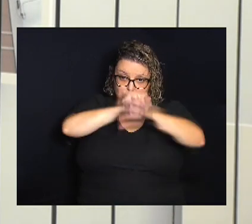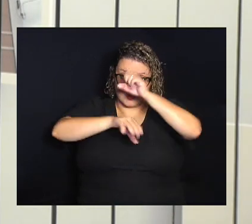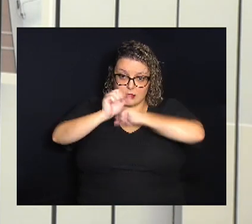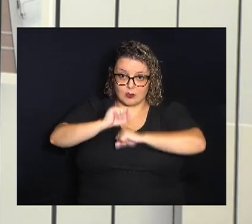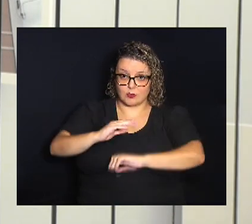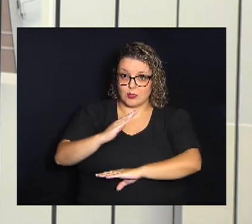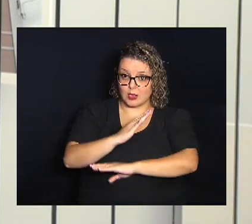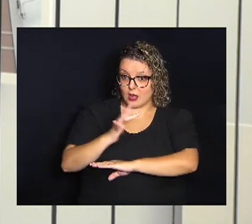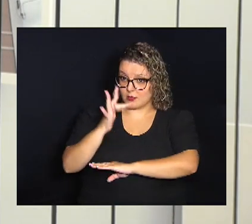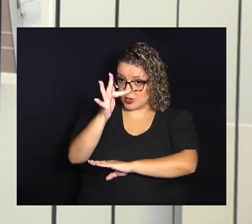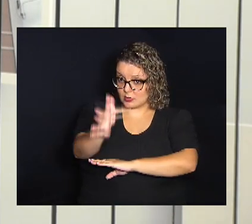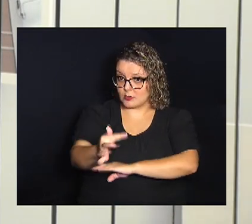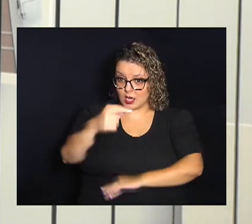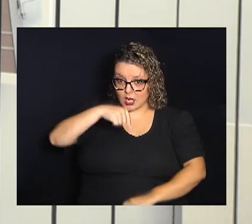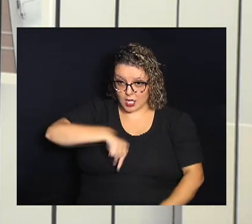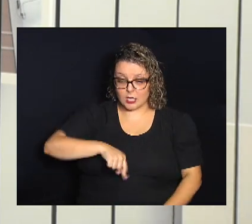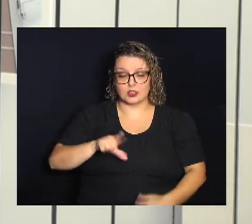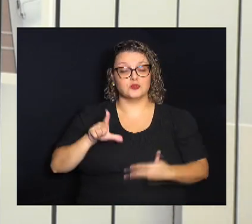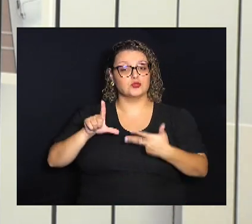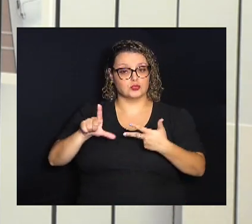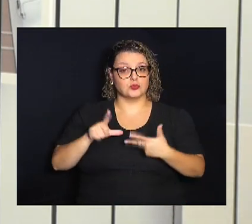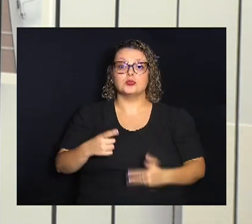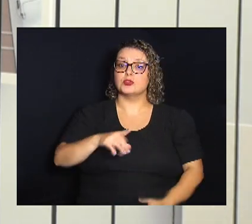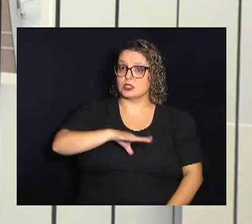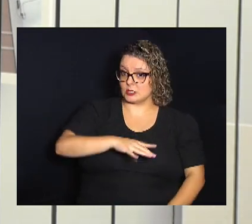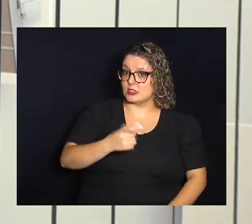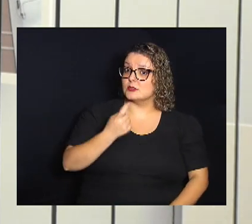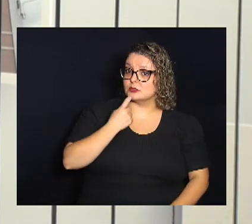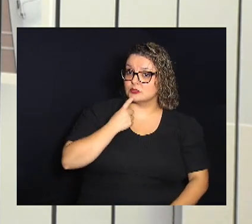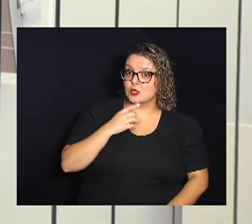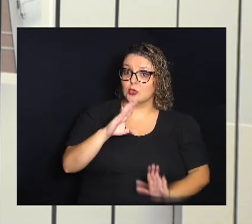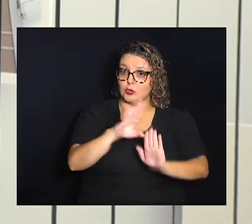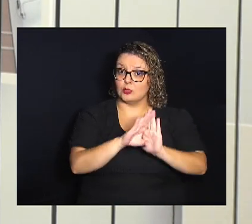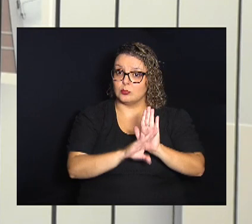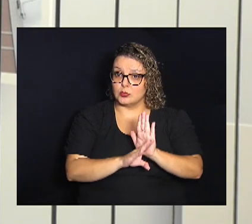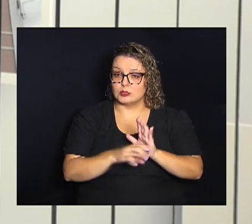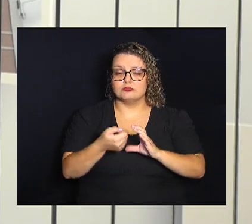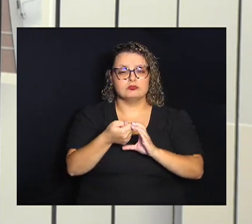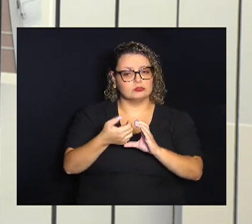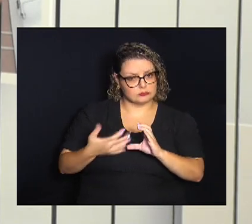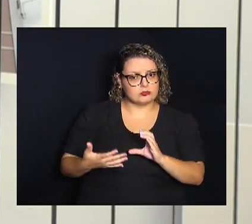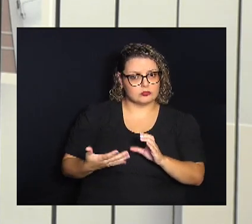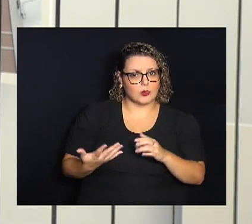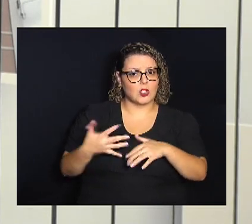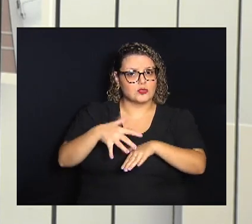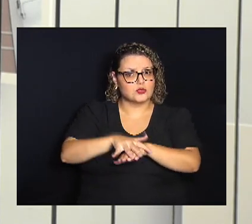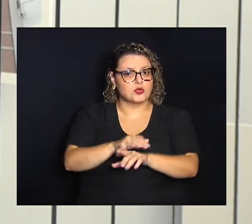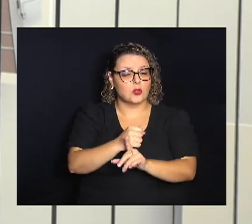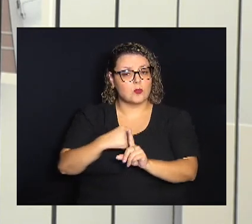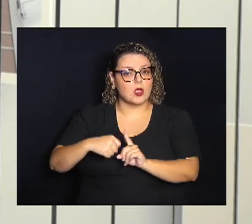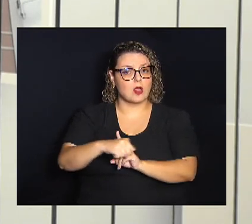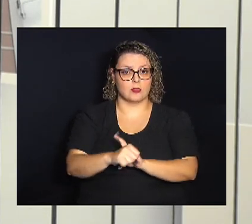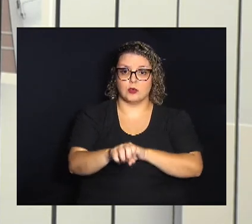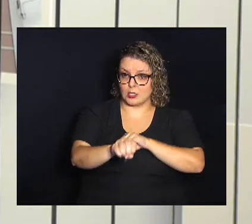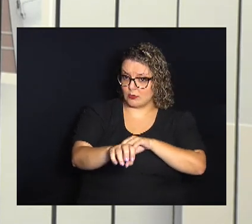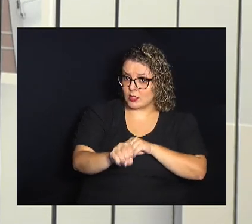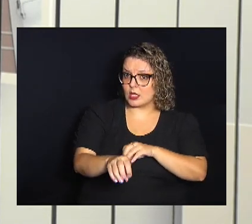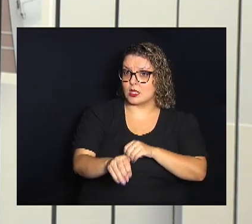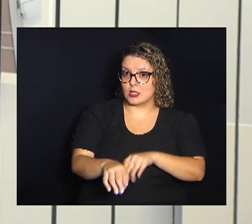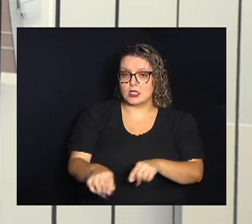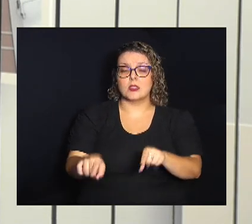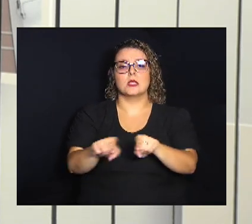do Futuro, aqui no Legislativo Campineiro. O programa tem um caráter de inclusão social, educacional